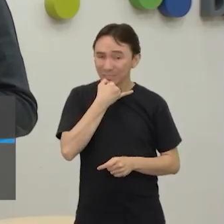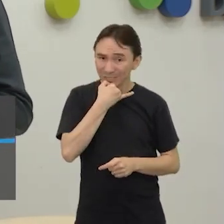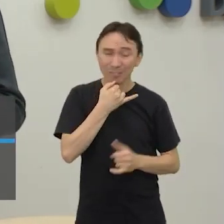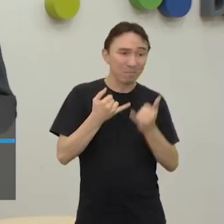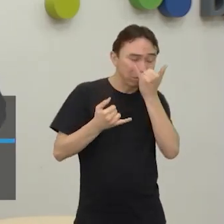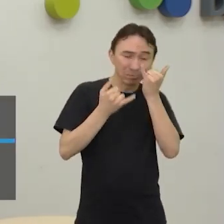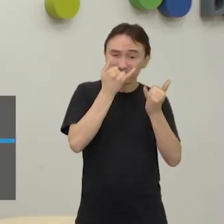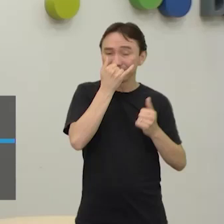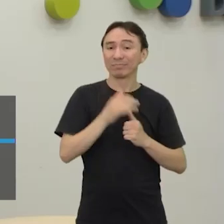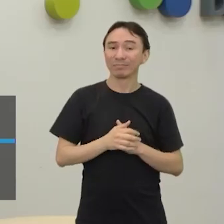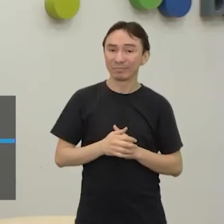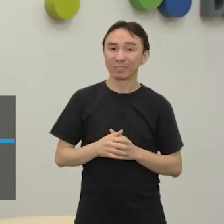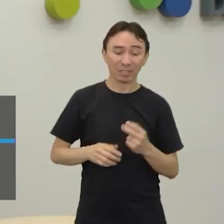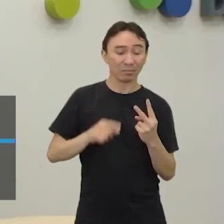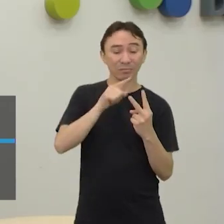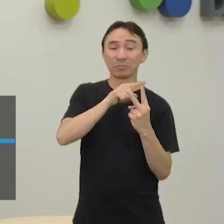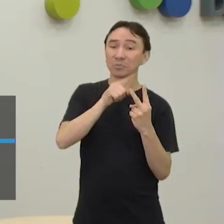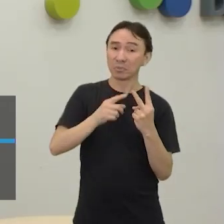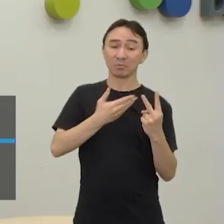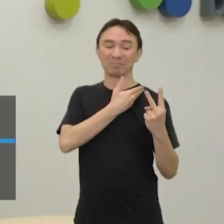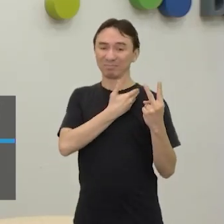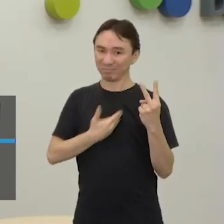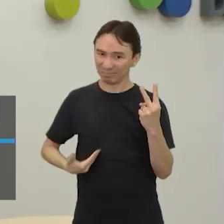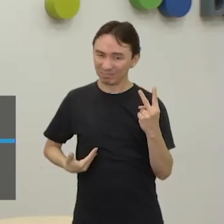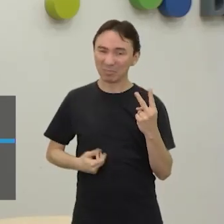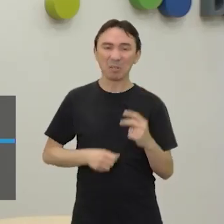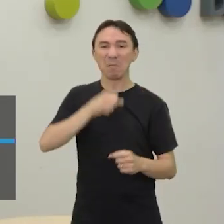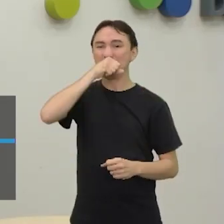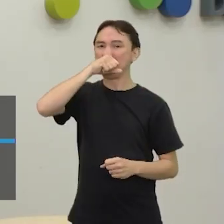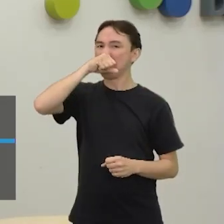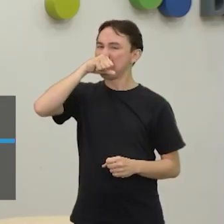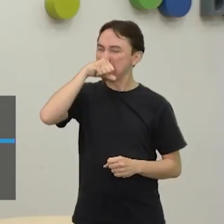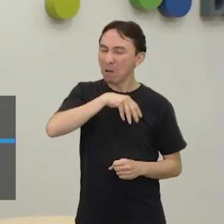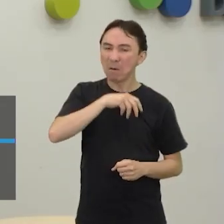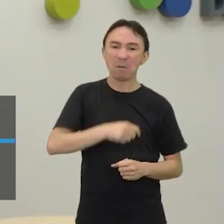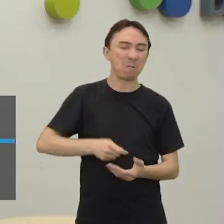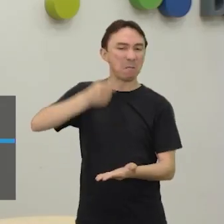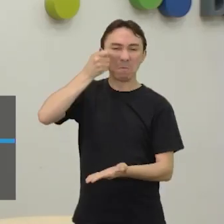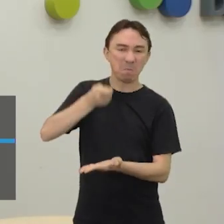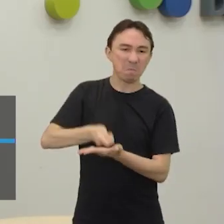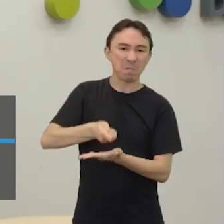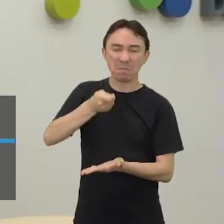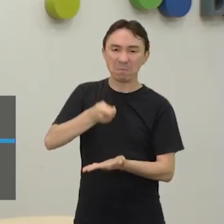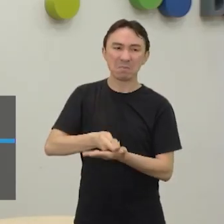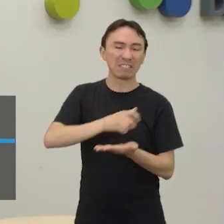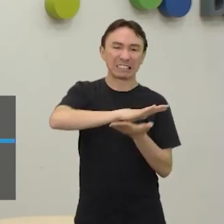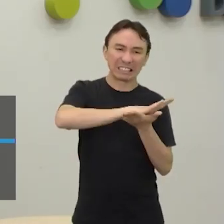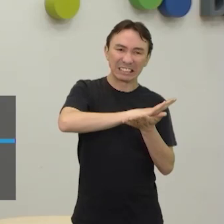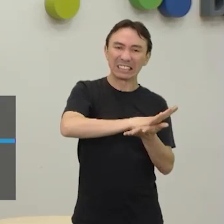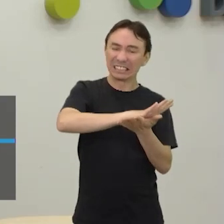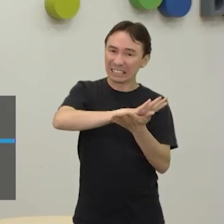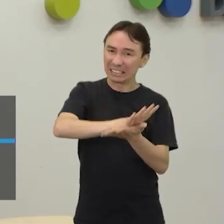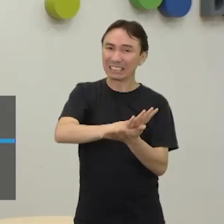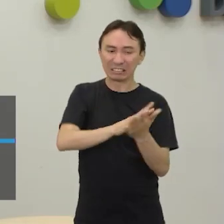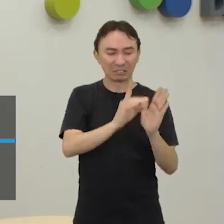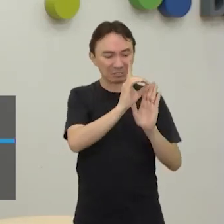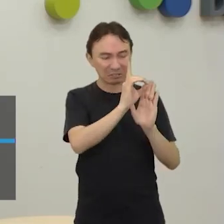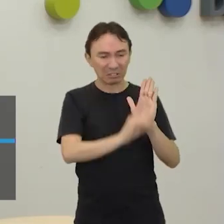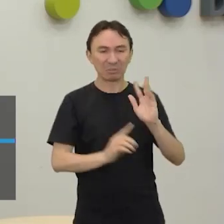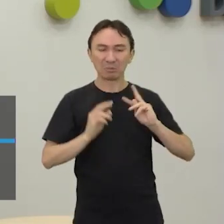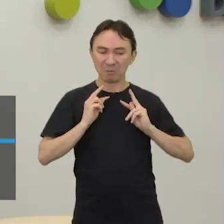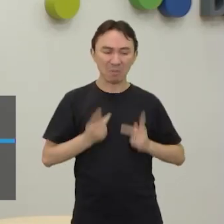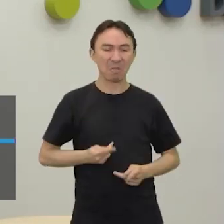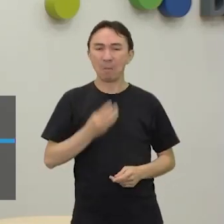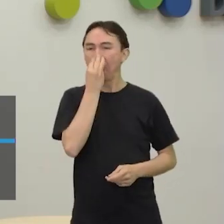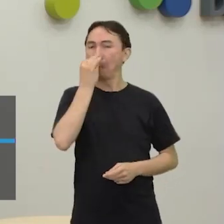regimes truculentos, autoritários, que violaram os direitos humanos e a dignidade social e